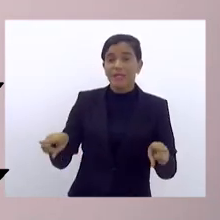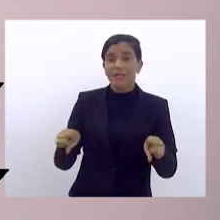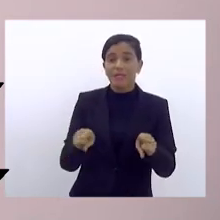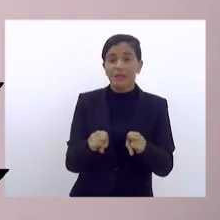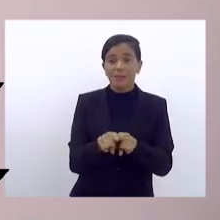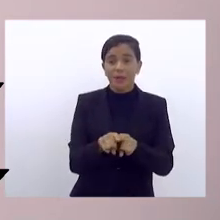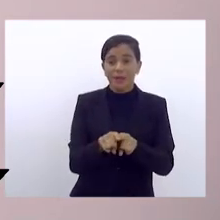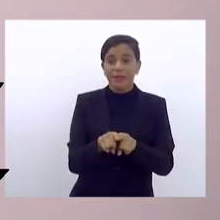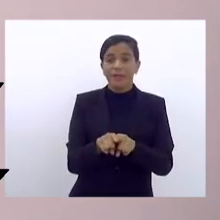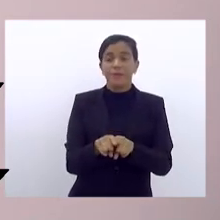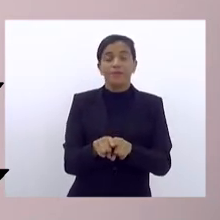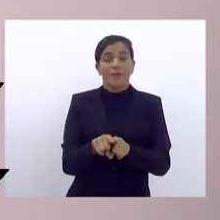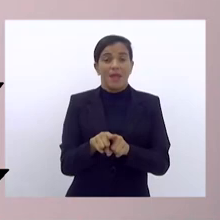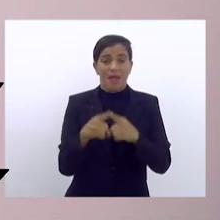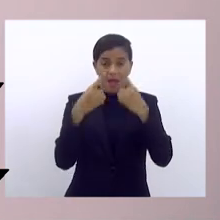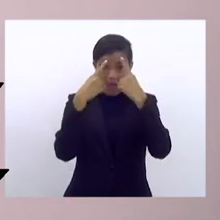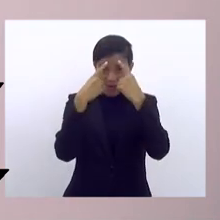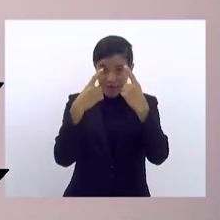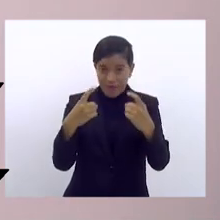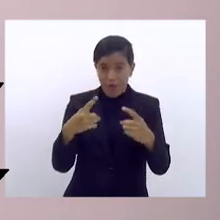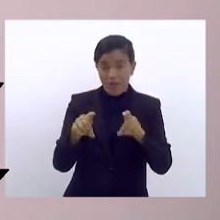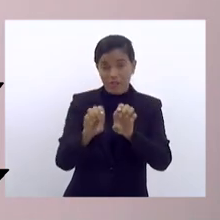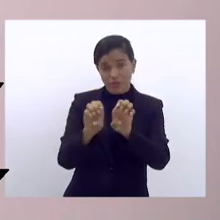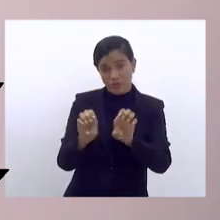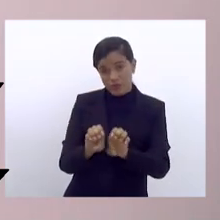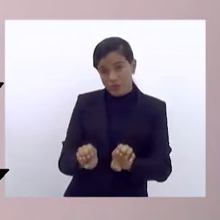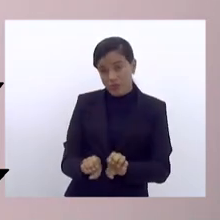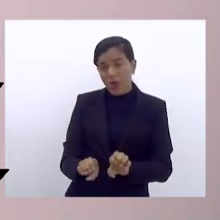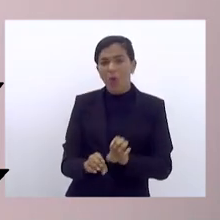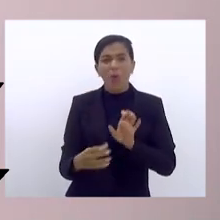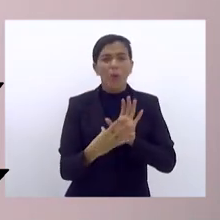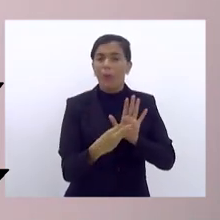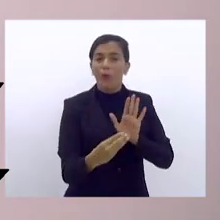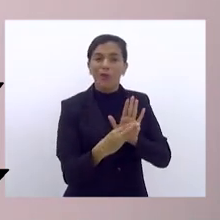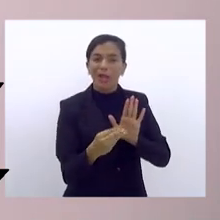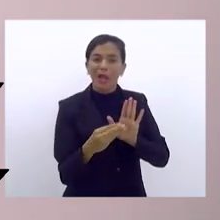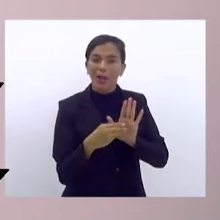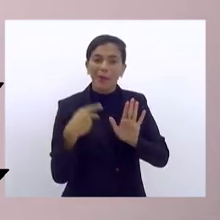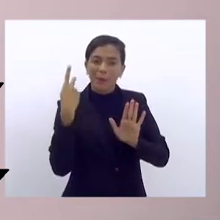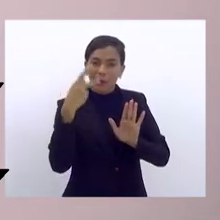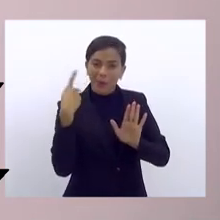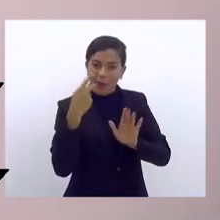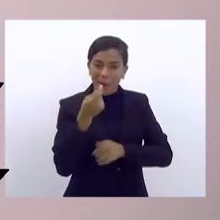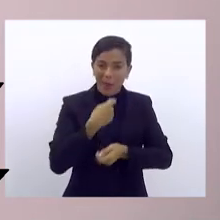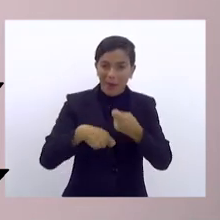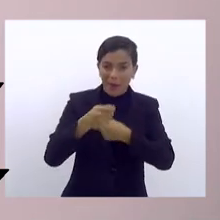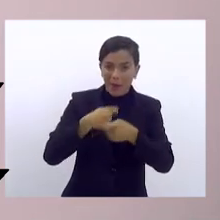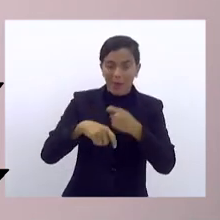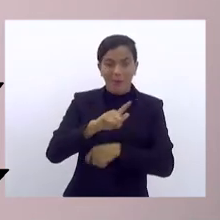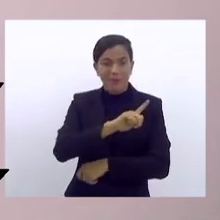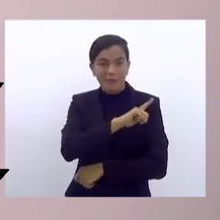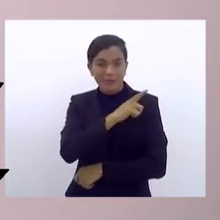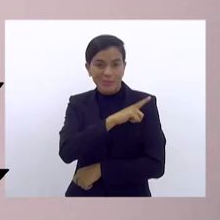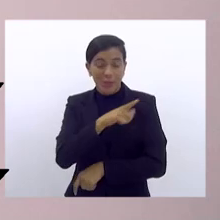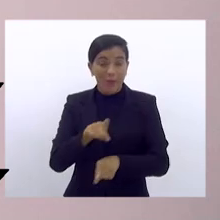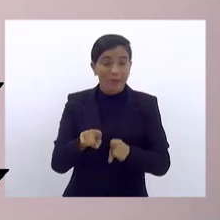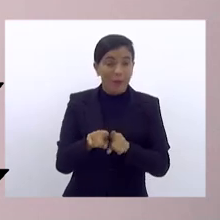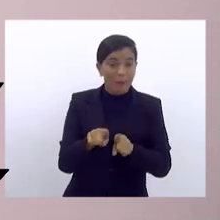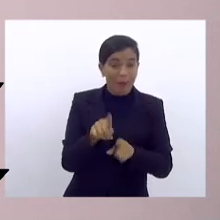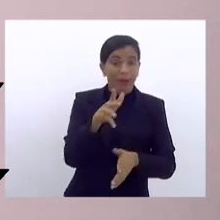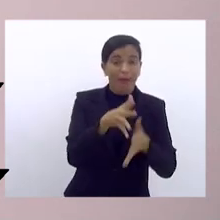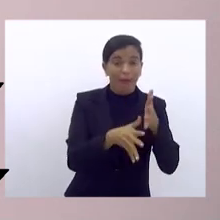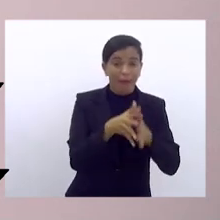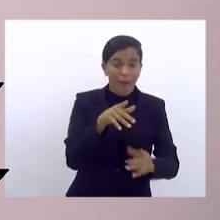a violência estrutural é fruto de modelos políticos econômicos e de gestão e afeta